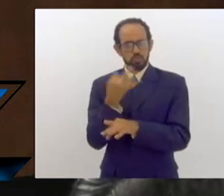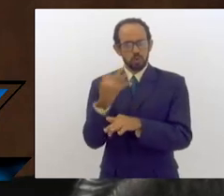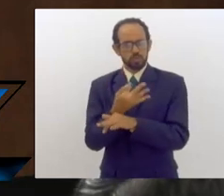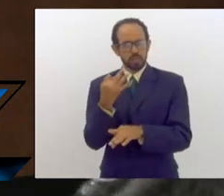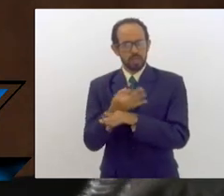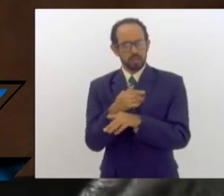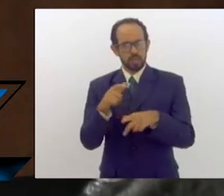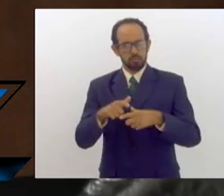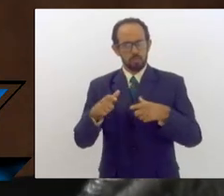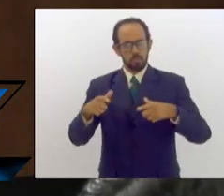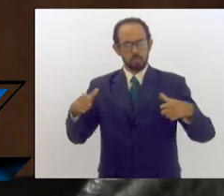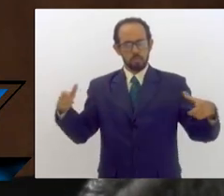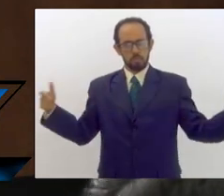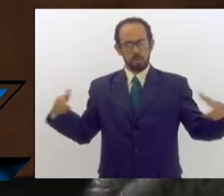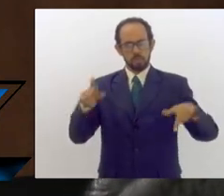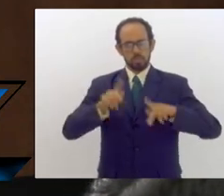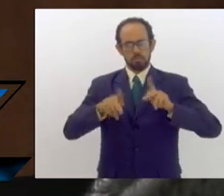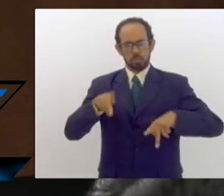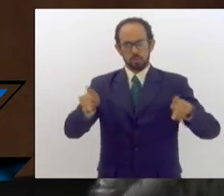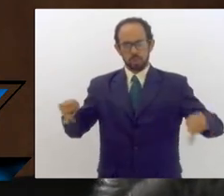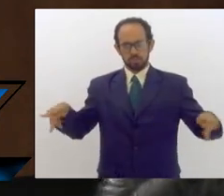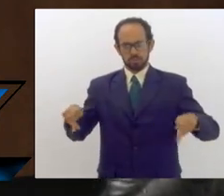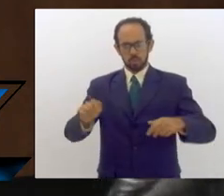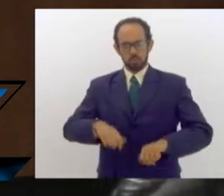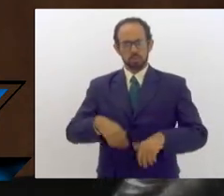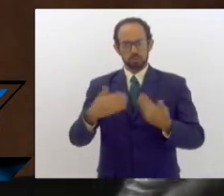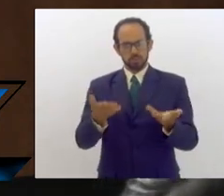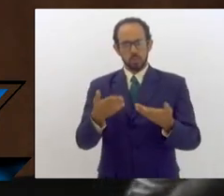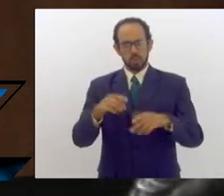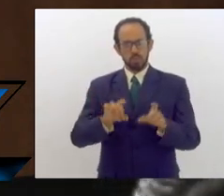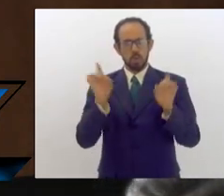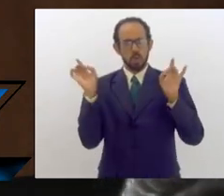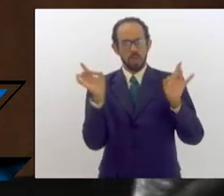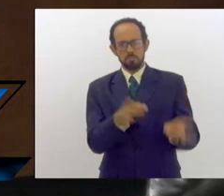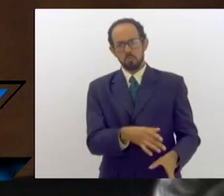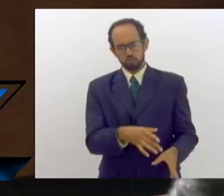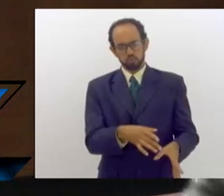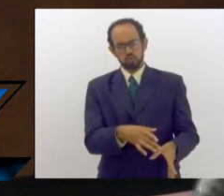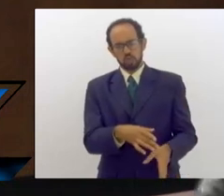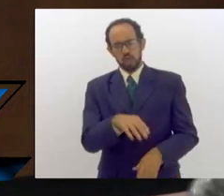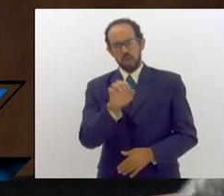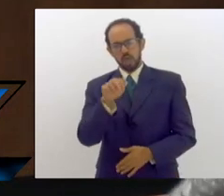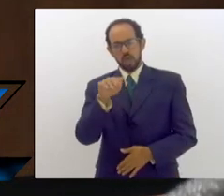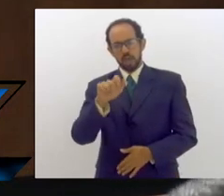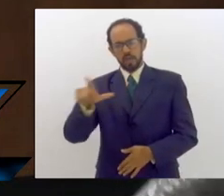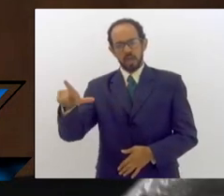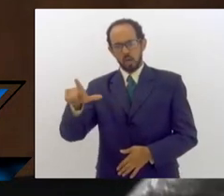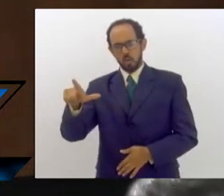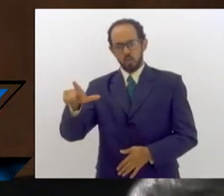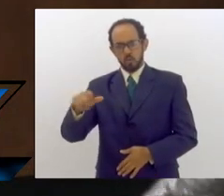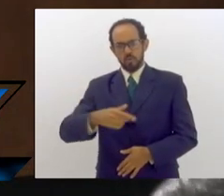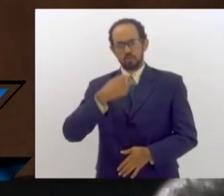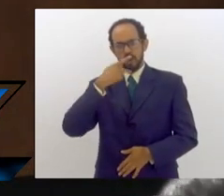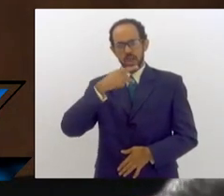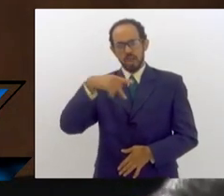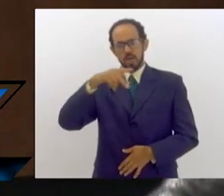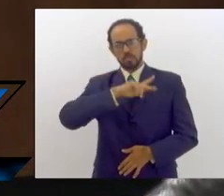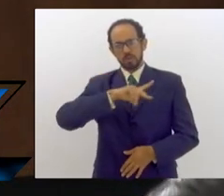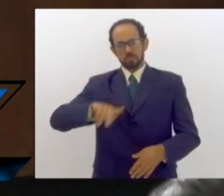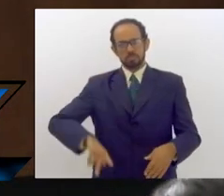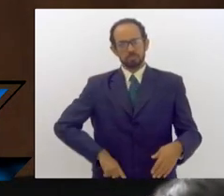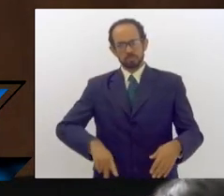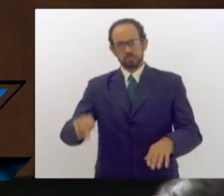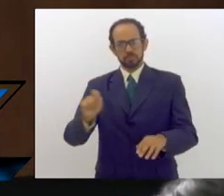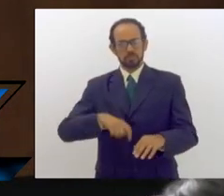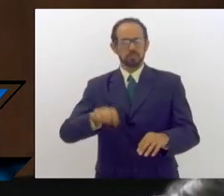esse crescimento demográfico na cidade de Maricá então fica aqui meu repúdio anel e dizer ao presidente da Comissão de menos